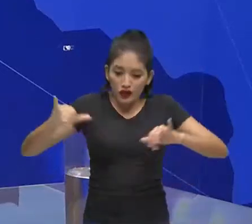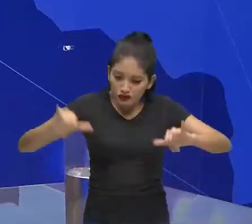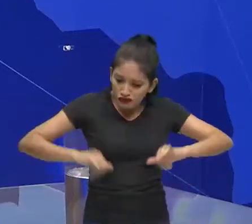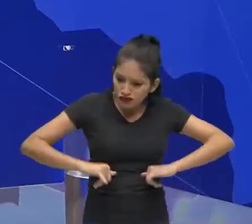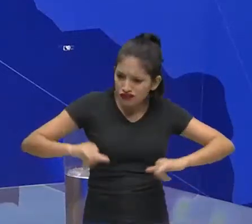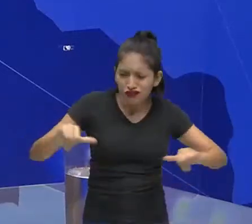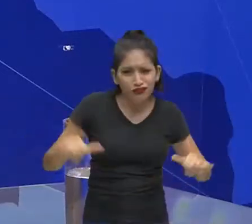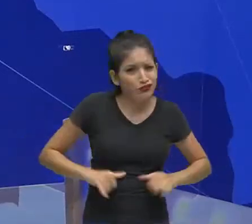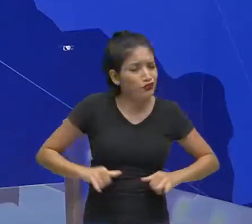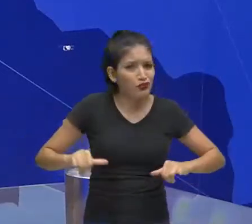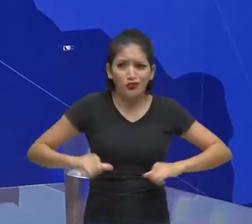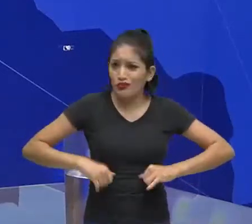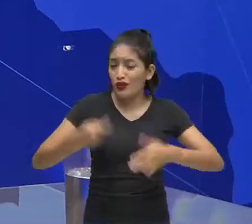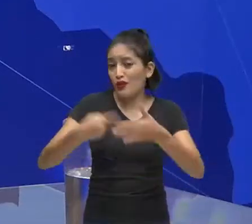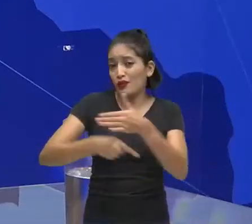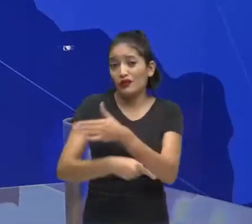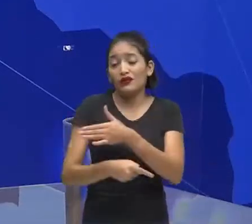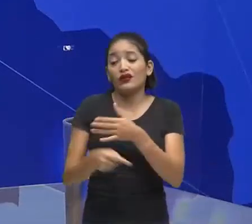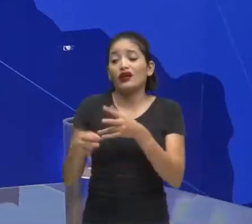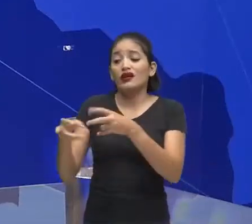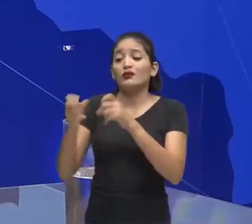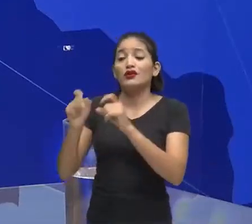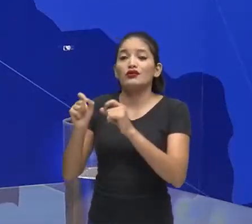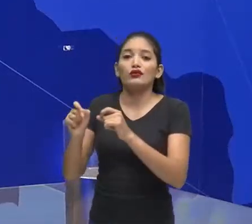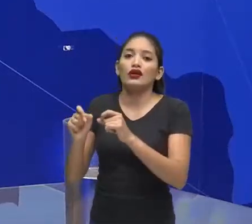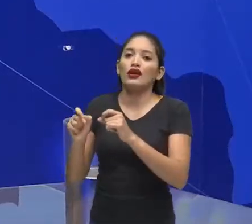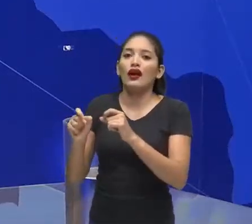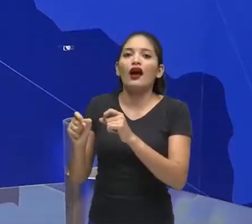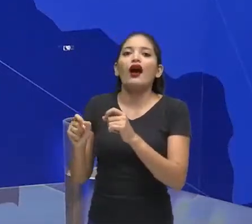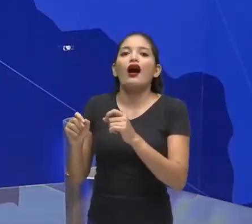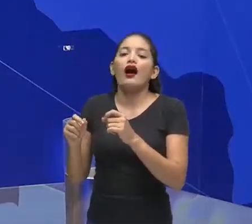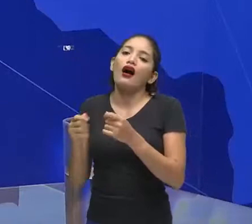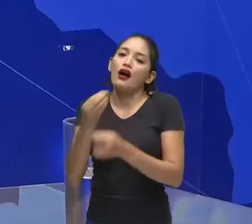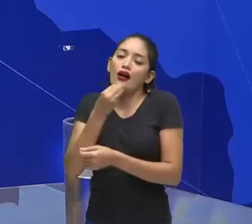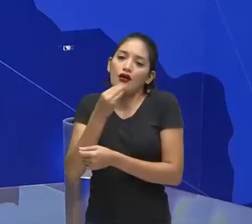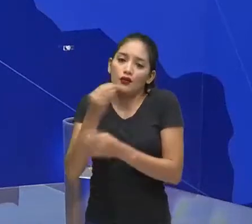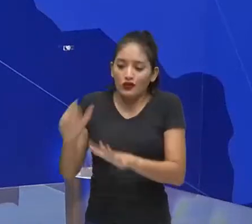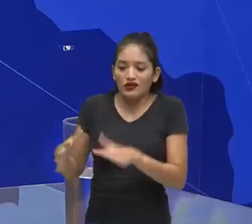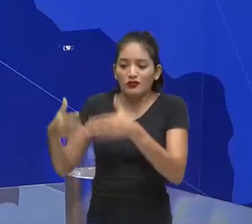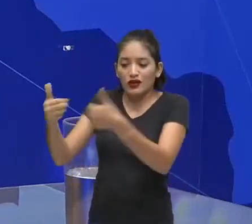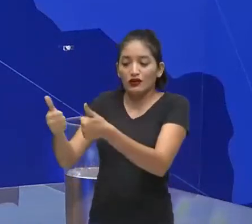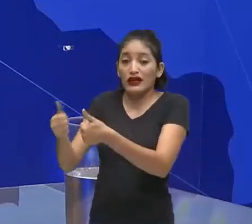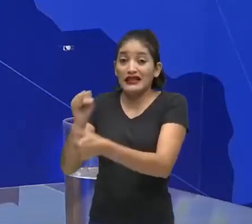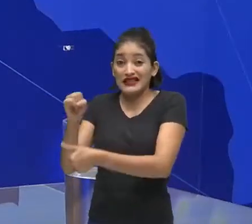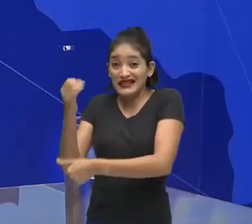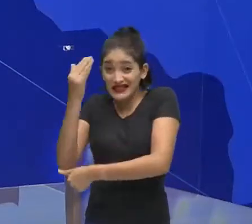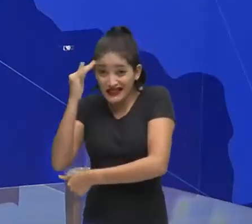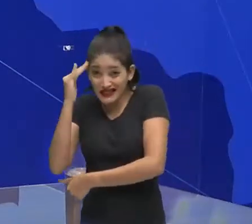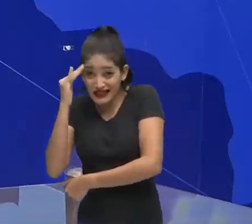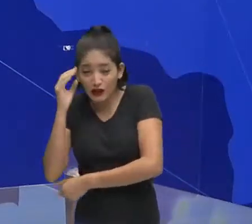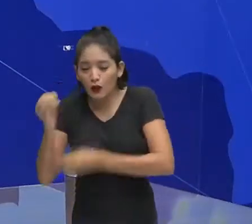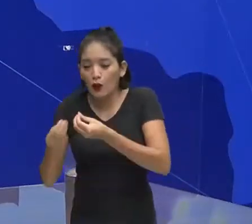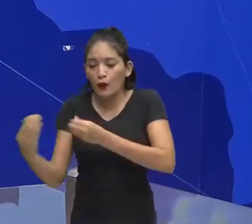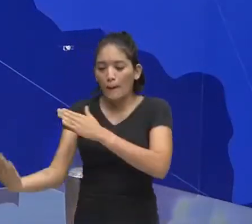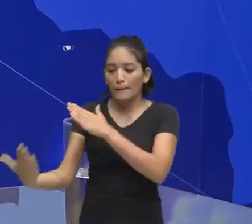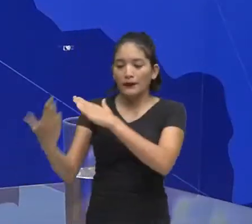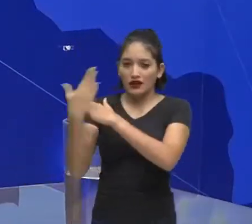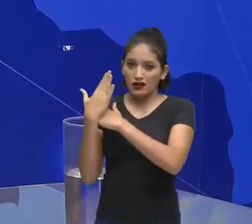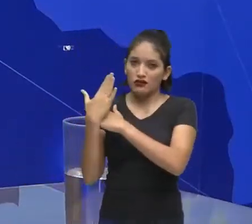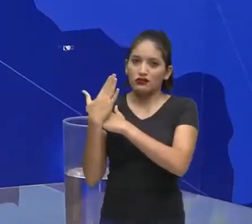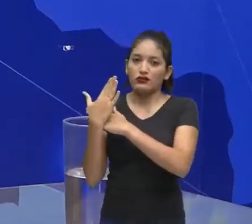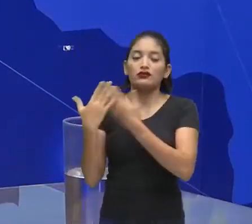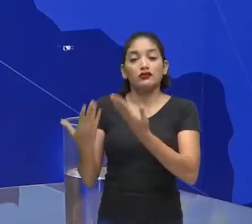alto e ela tem visto isso como uma possibilidade de melhorar. Então, se eu não entendo isso como um pedido de ajuda, eu estou entendendo